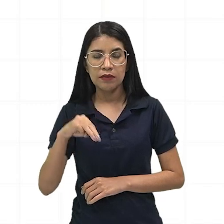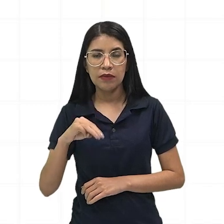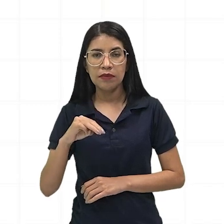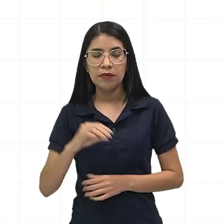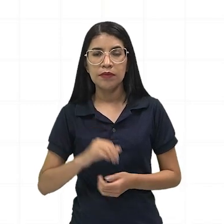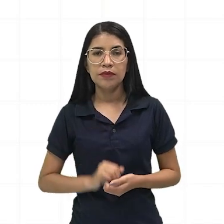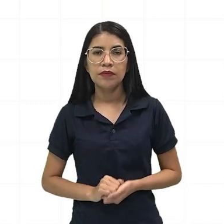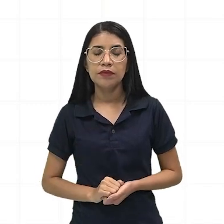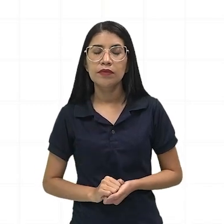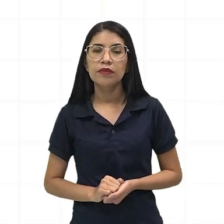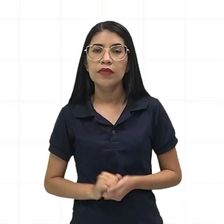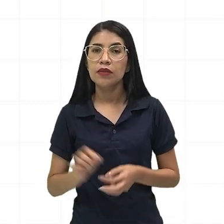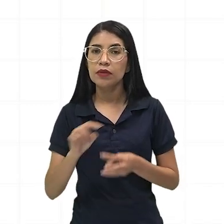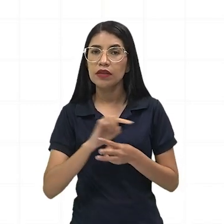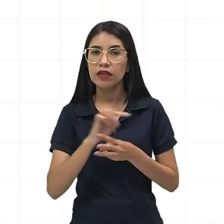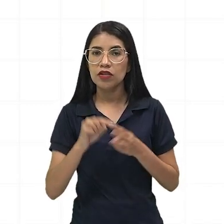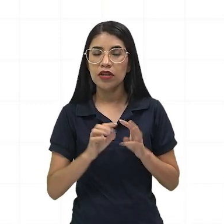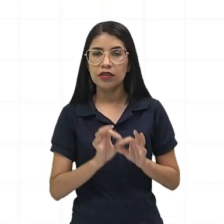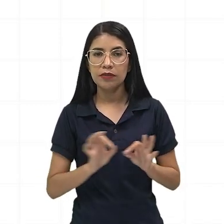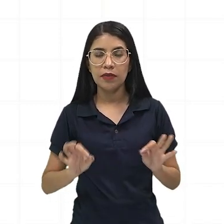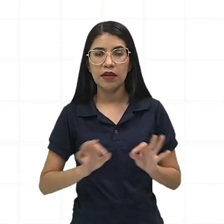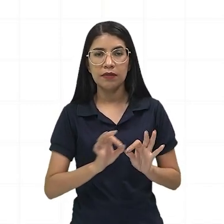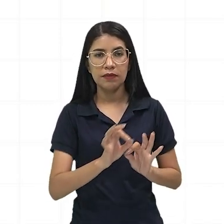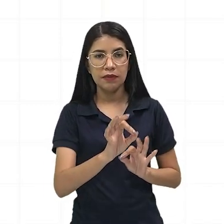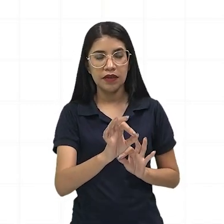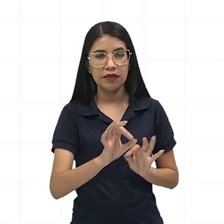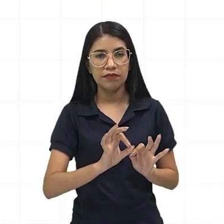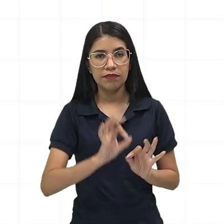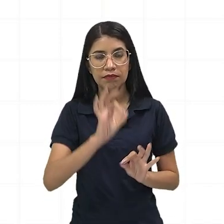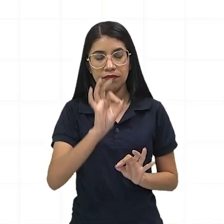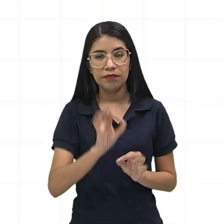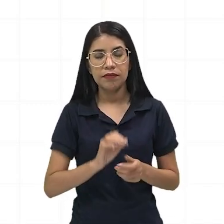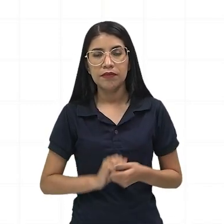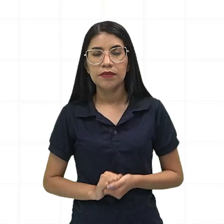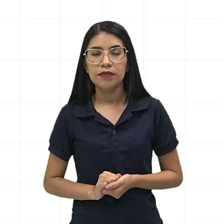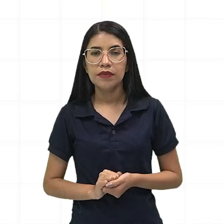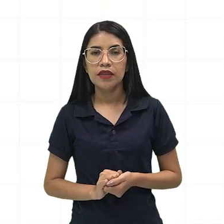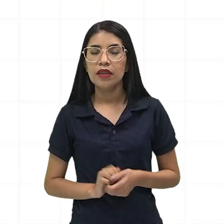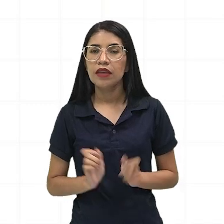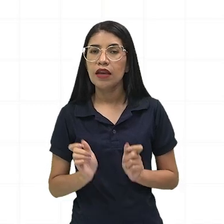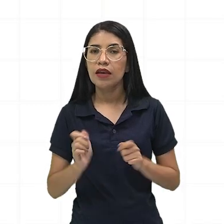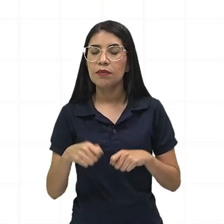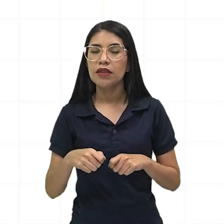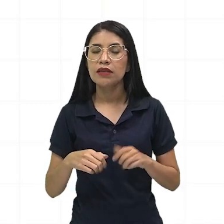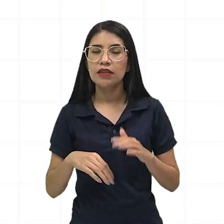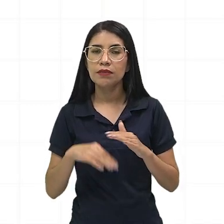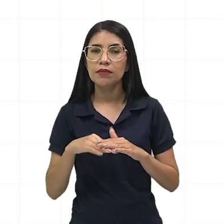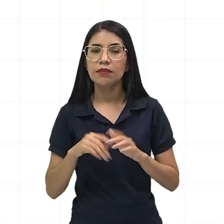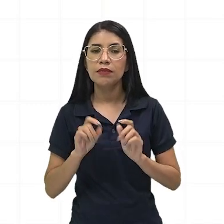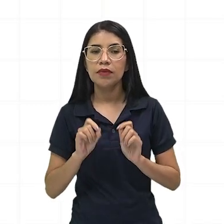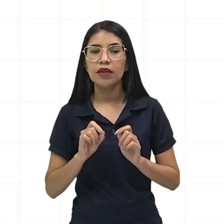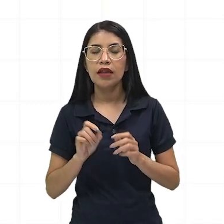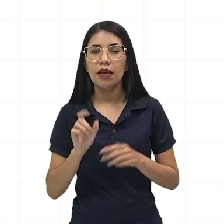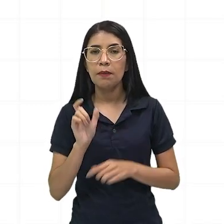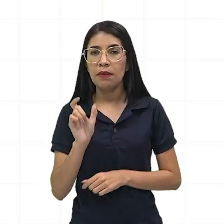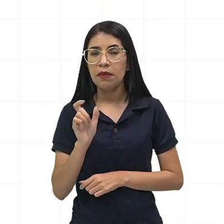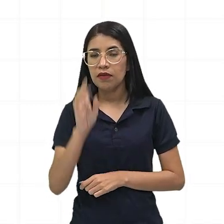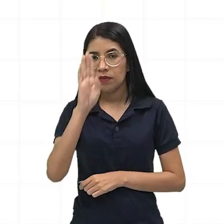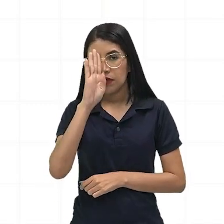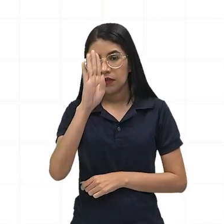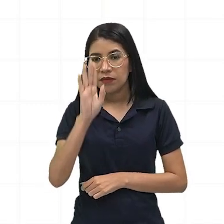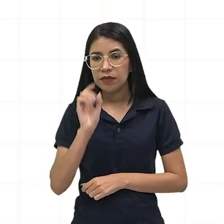de altura. Então, as 3 dimensões. Né? E aí fala em capacidade, são palavras aqui chaves,